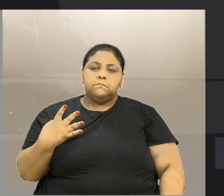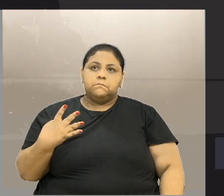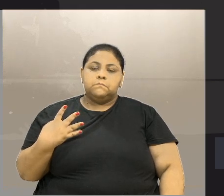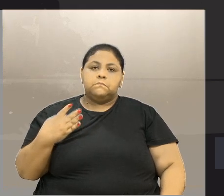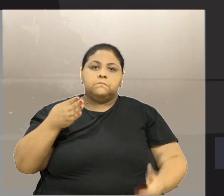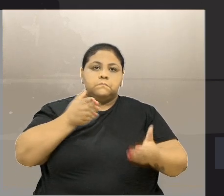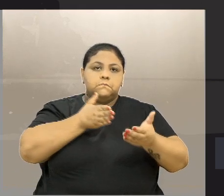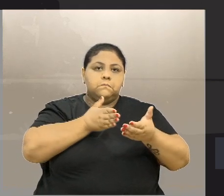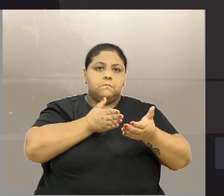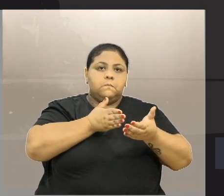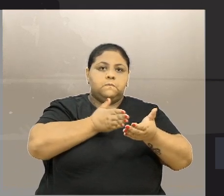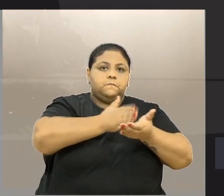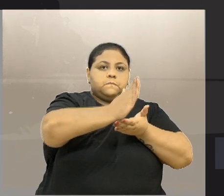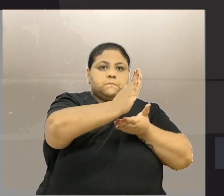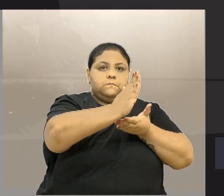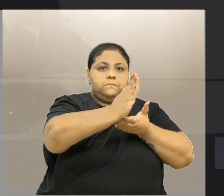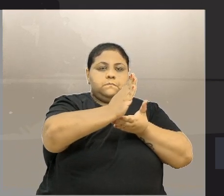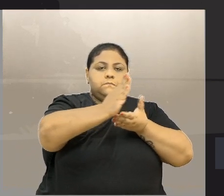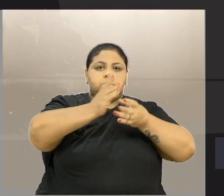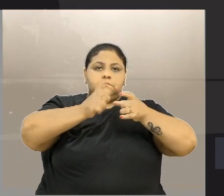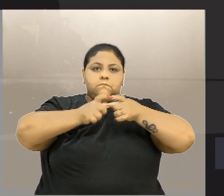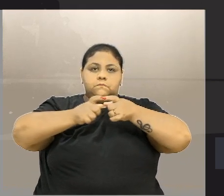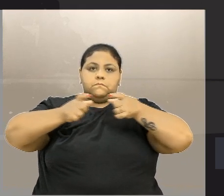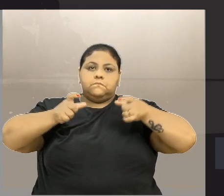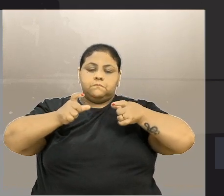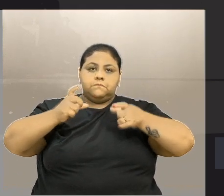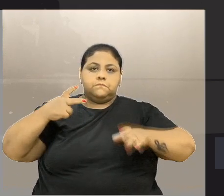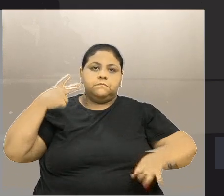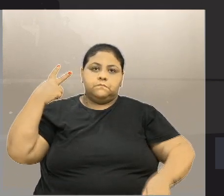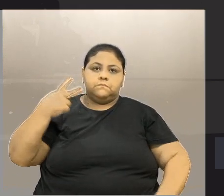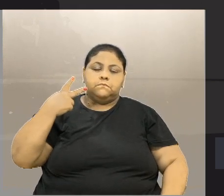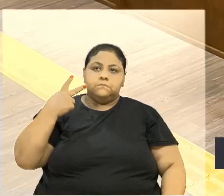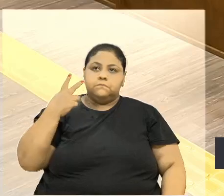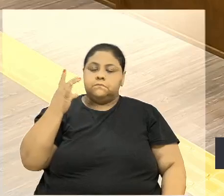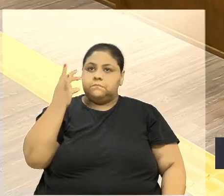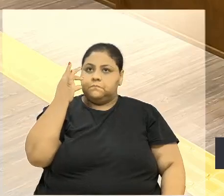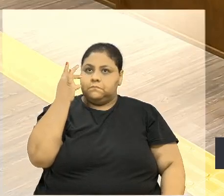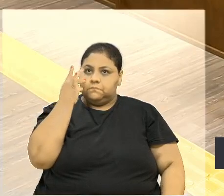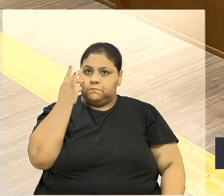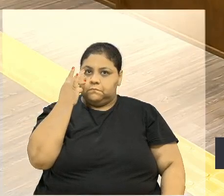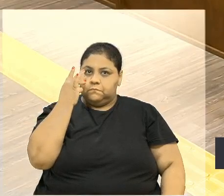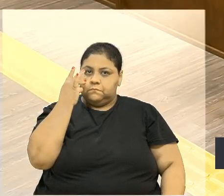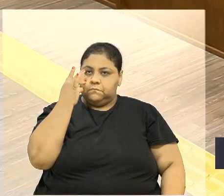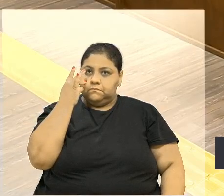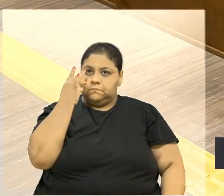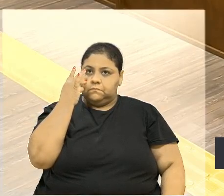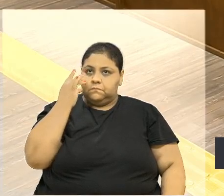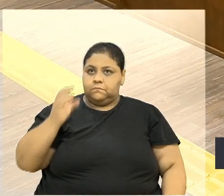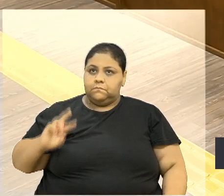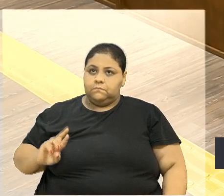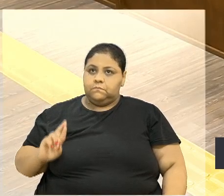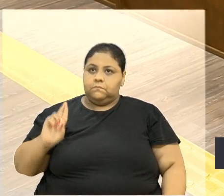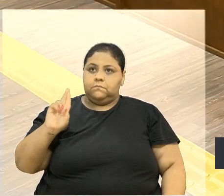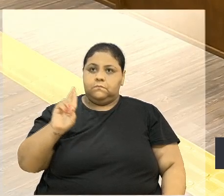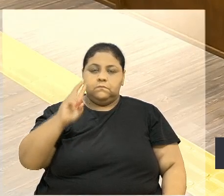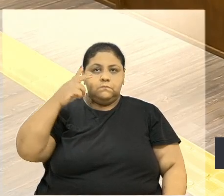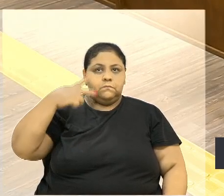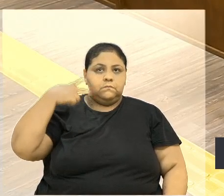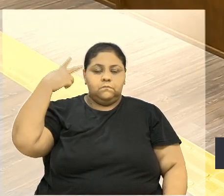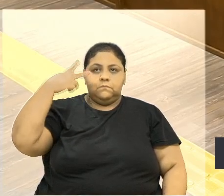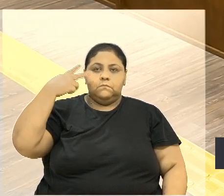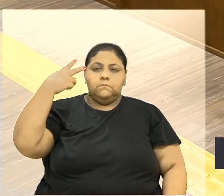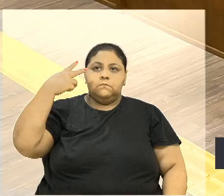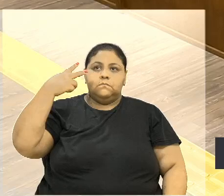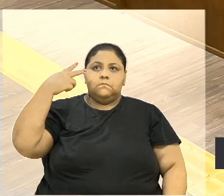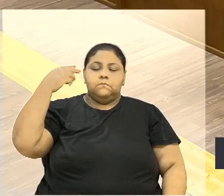foi aprovado por unanimidade dos vereadores presentes. Com representação da vereadora Marisol